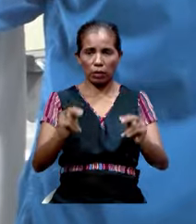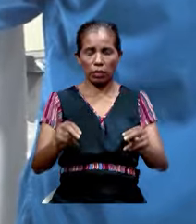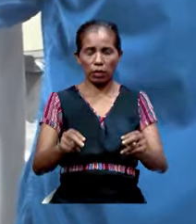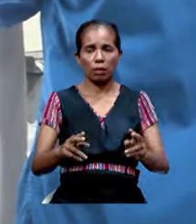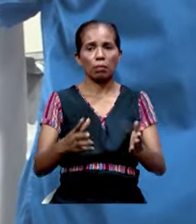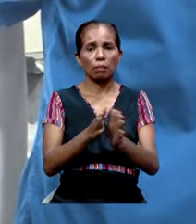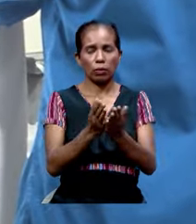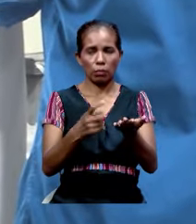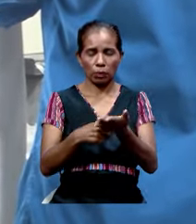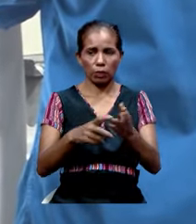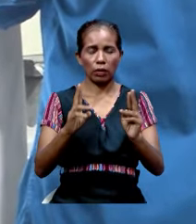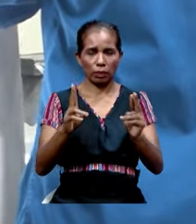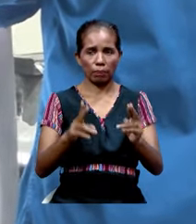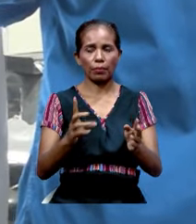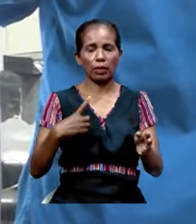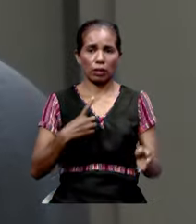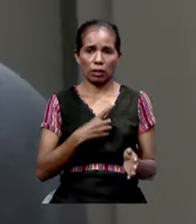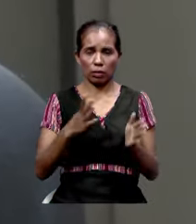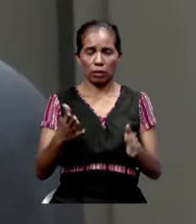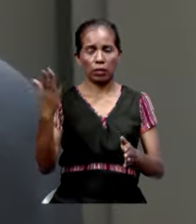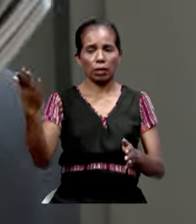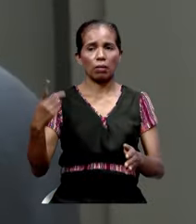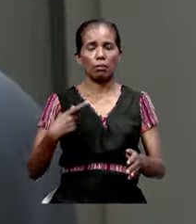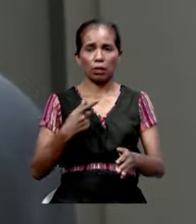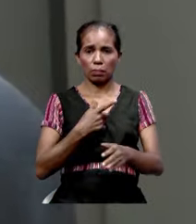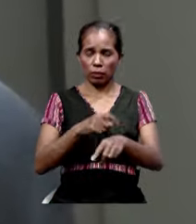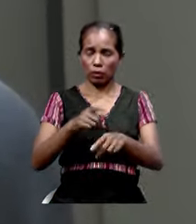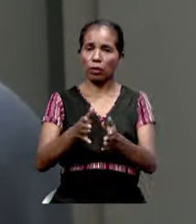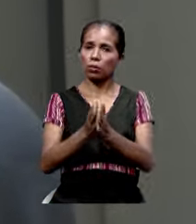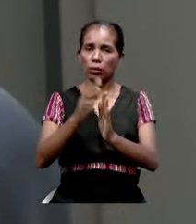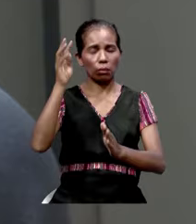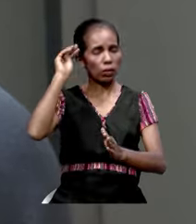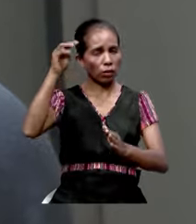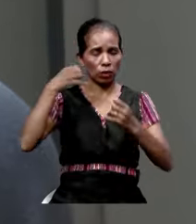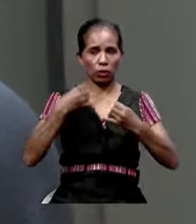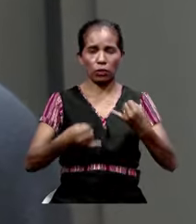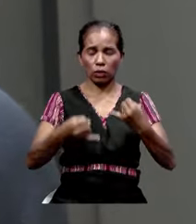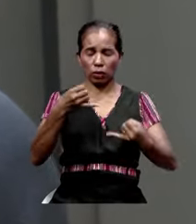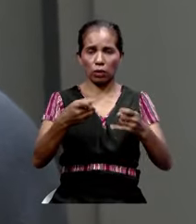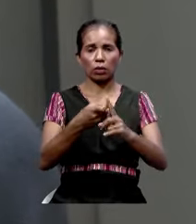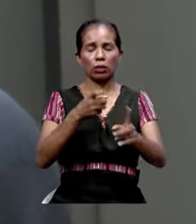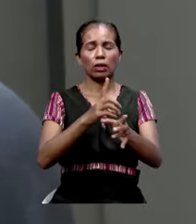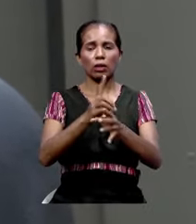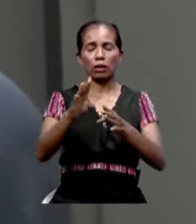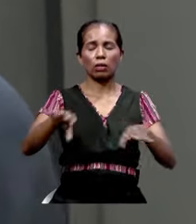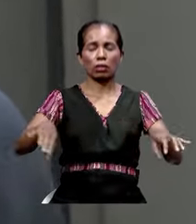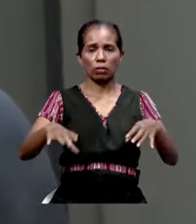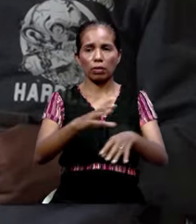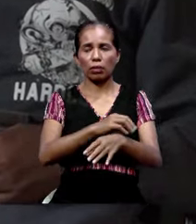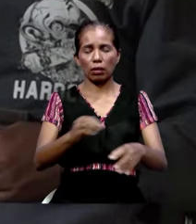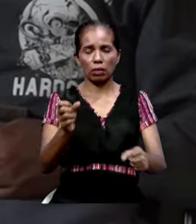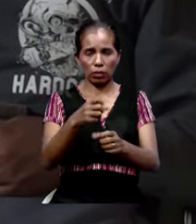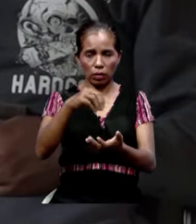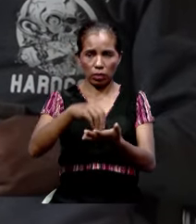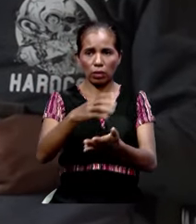urgente. Também, deputado Sire Parlamento Nacional, Russo Ministério da Justiça, liu-se Direção-Geral Serviço Registro Notariado a tocaria